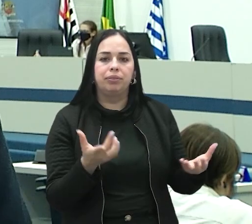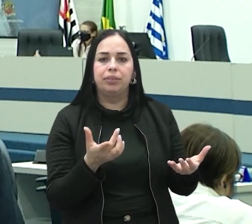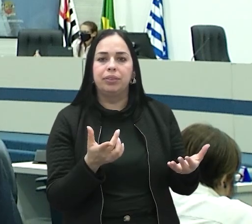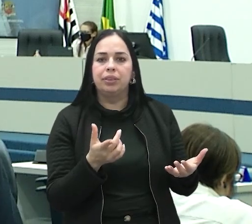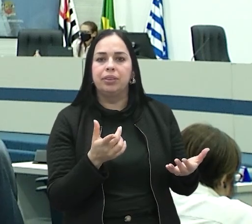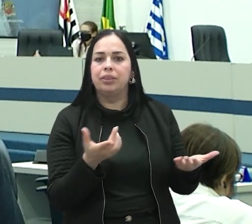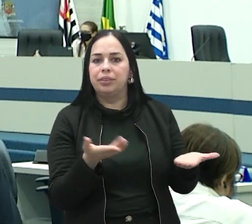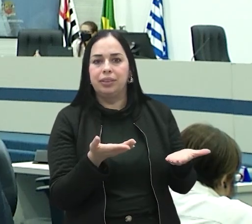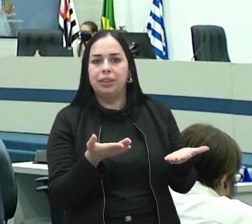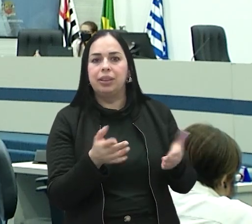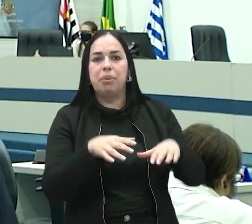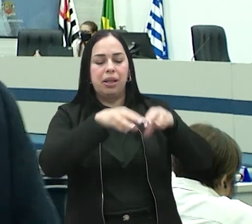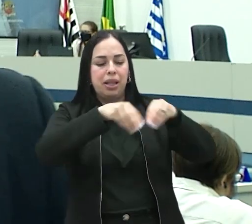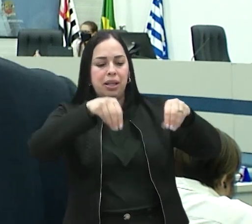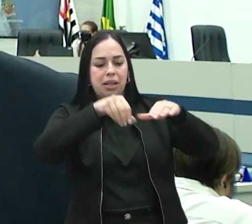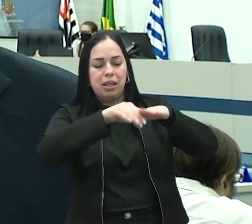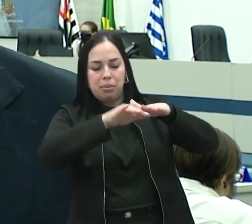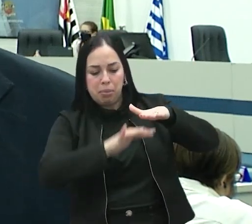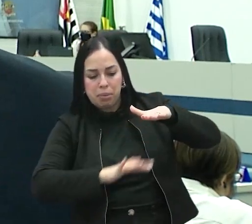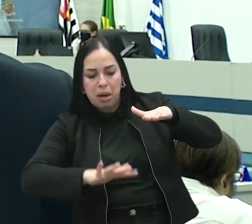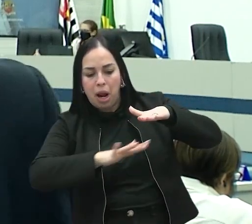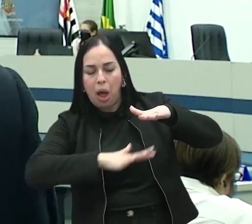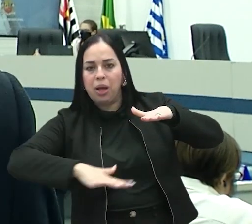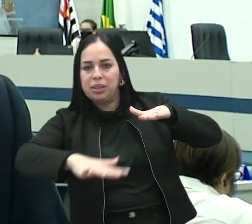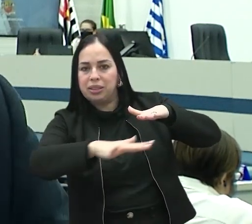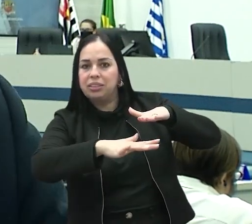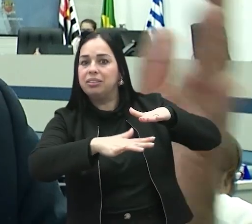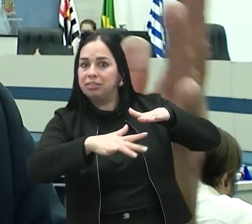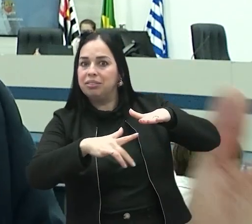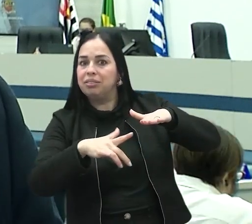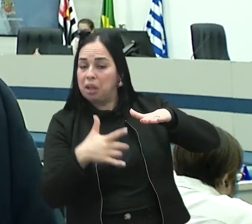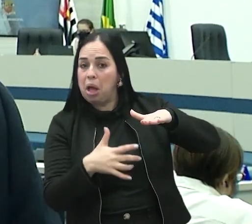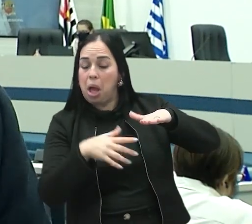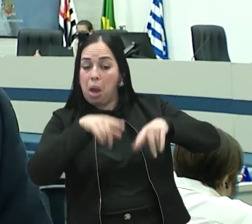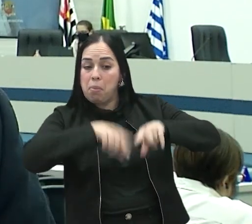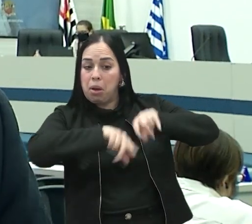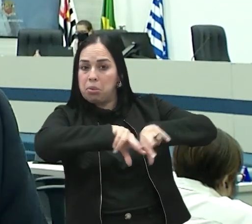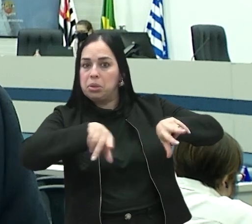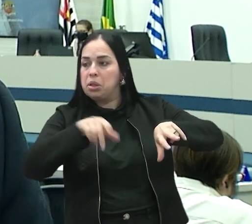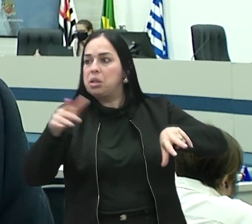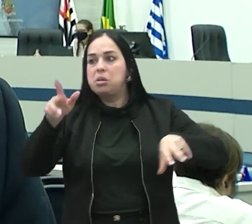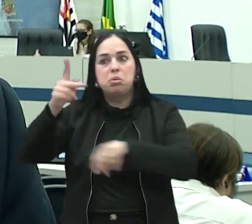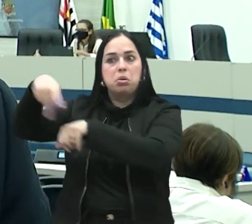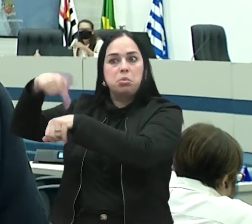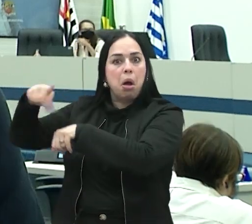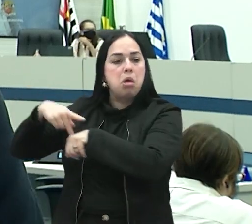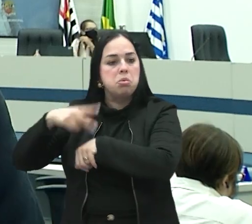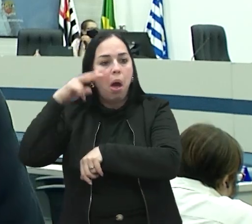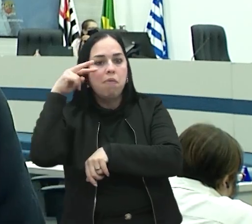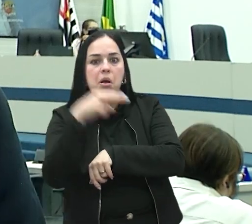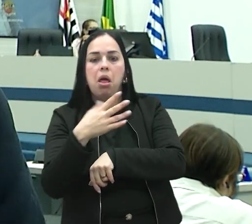né? O Guarani, que está por baixo das terras e ocupa grande parte de todo o território brasileiro, é um recurso